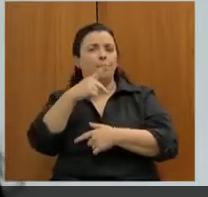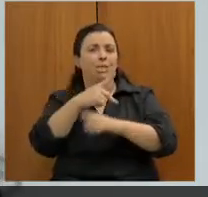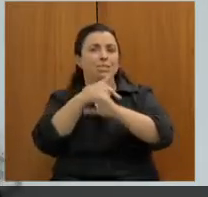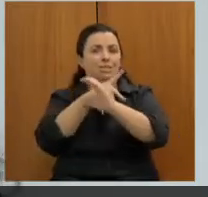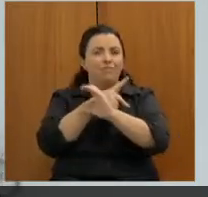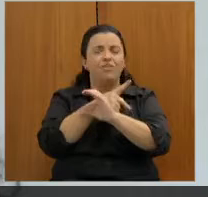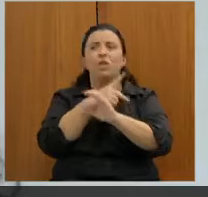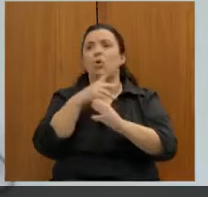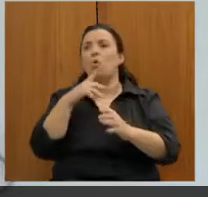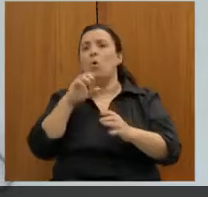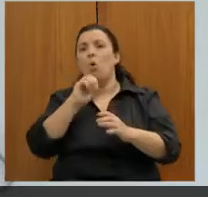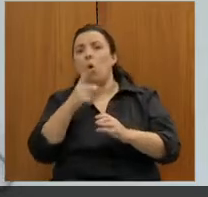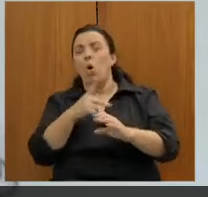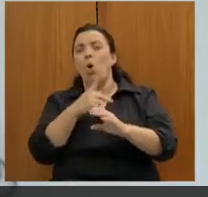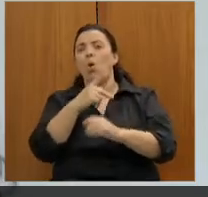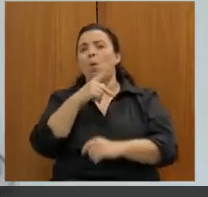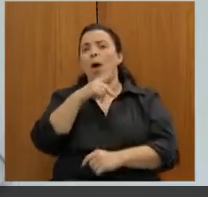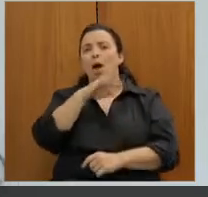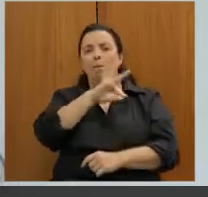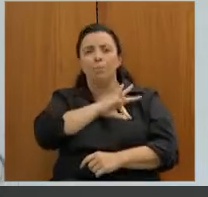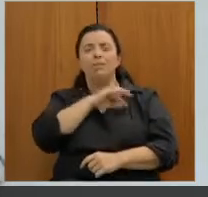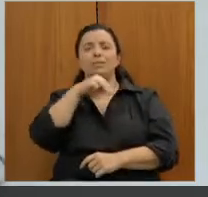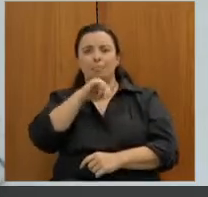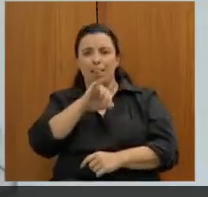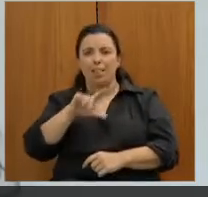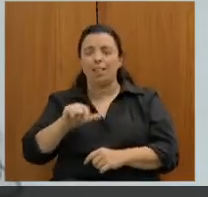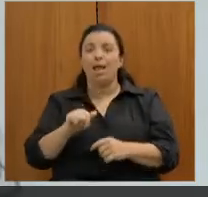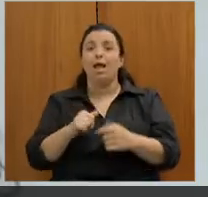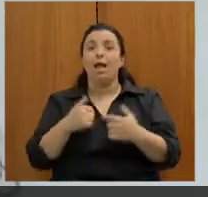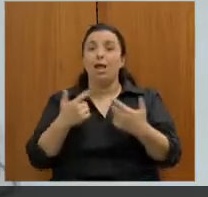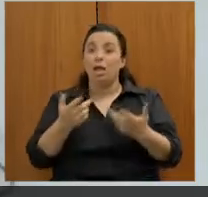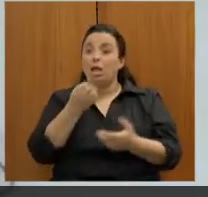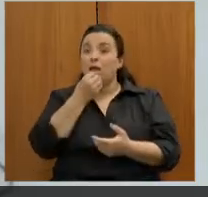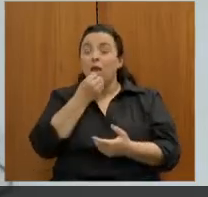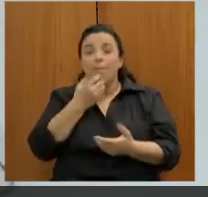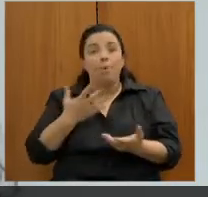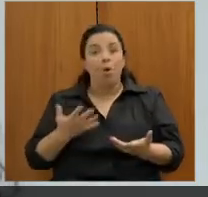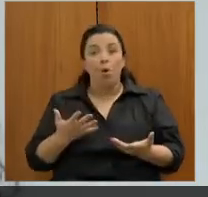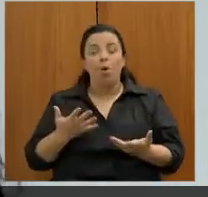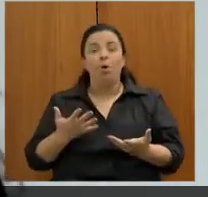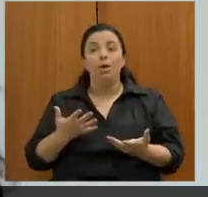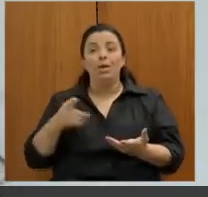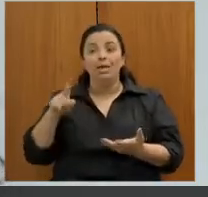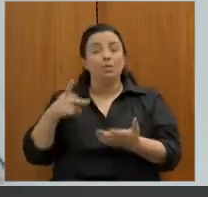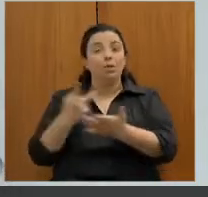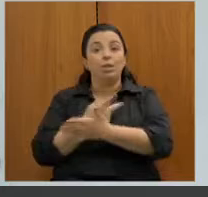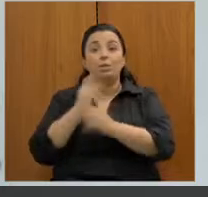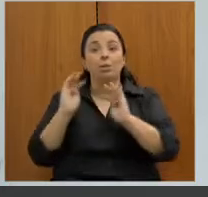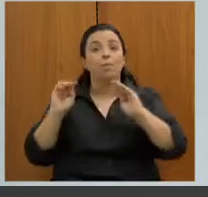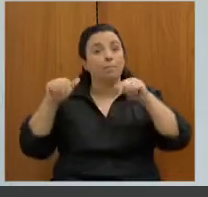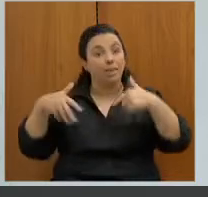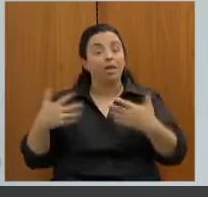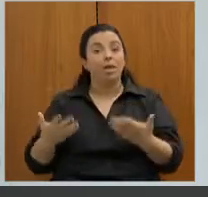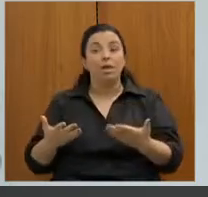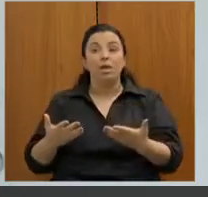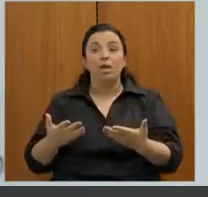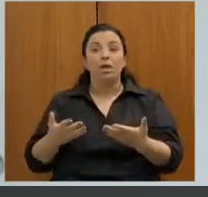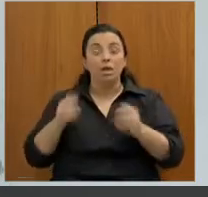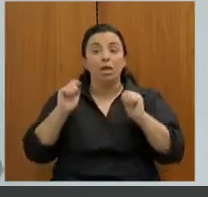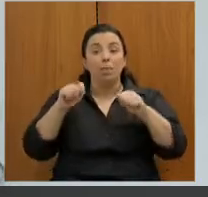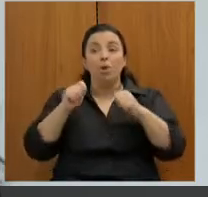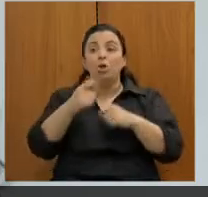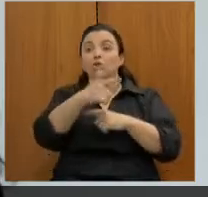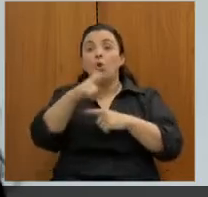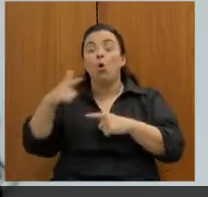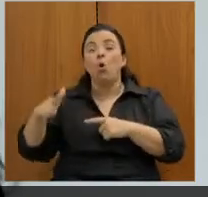prima então assim é um projeto muito legal que a gente pode levar para outras casas de festas porque a gente sabe que é um lugar vou nele que